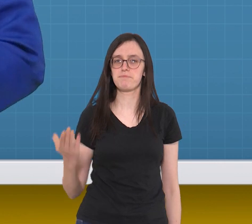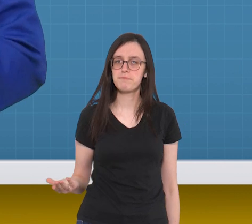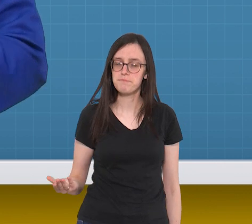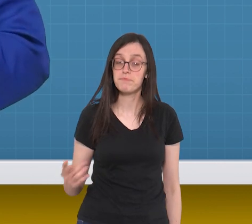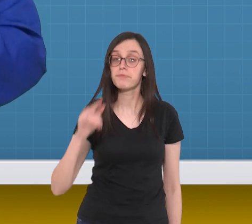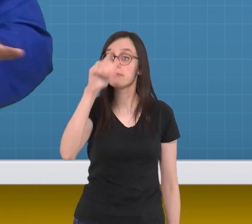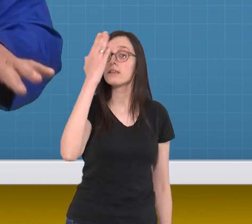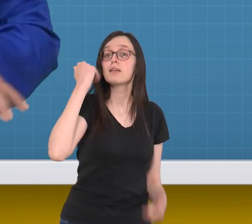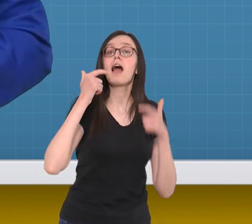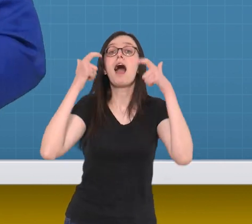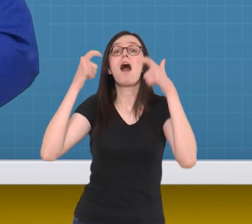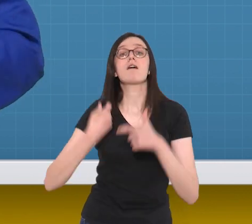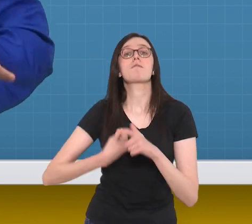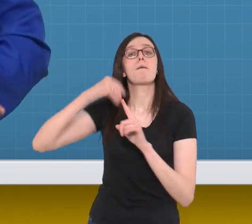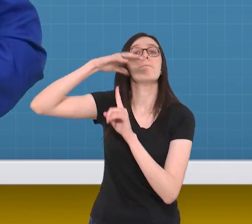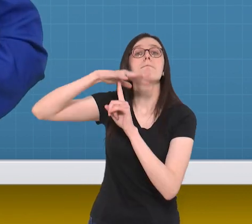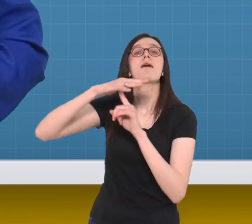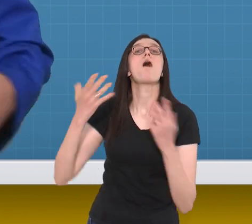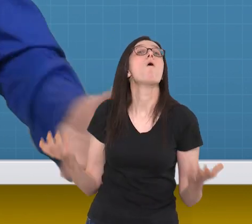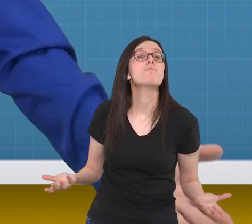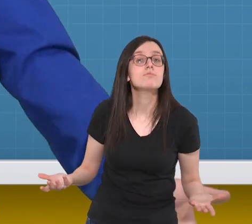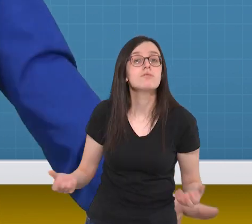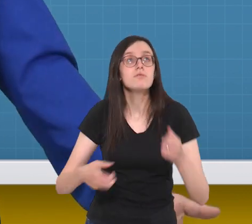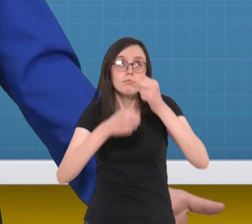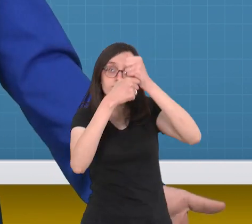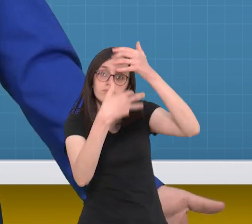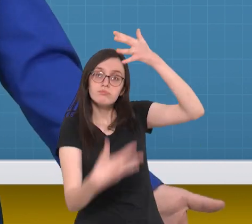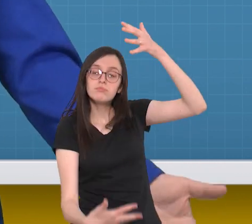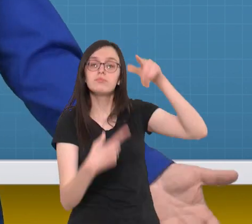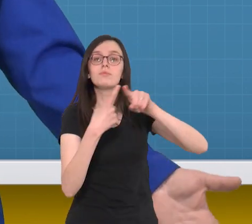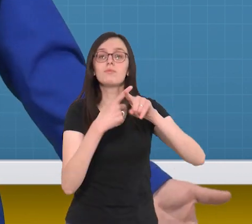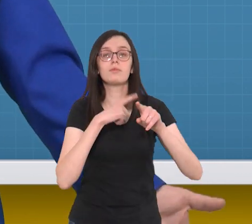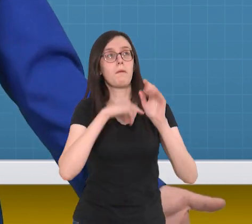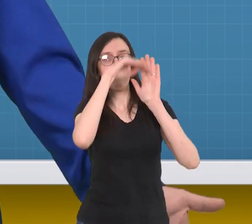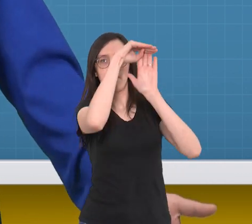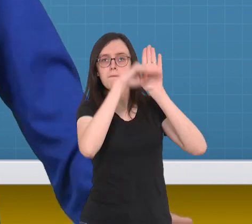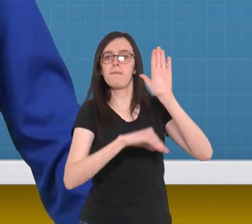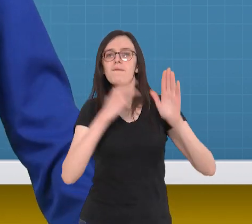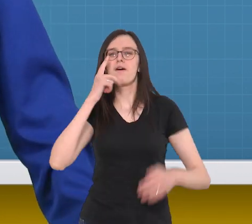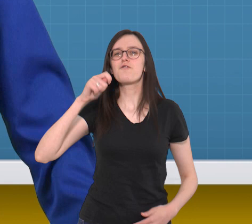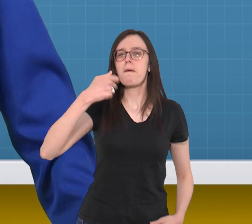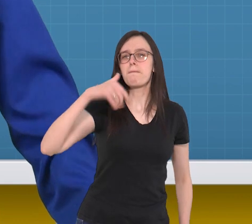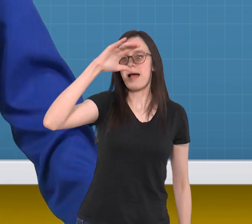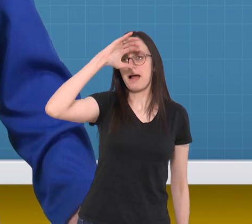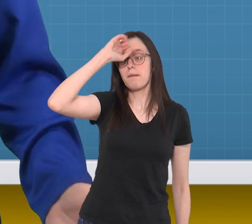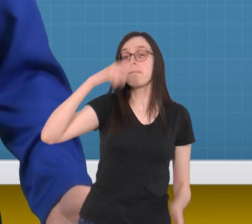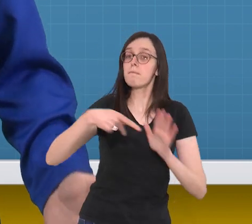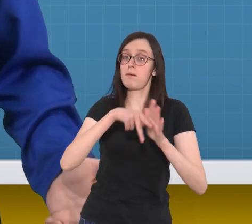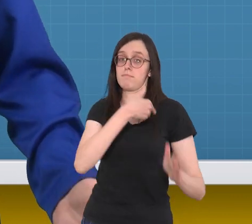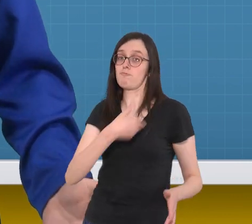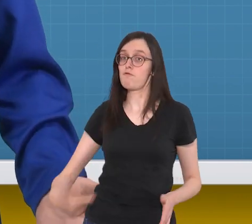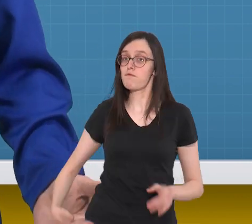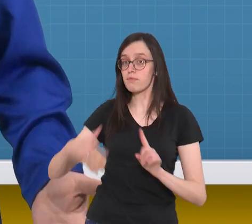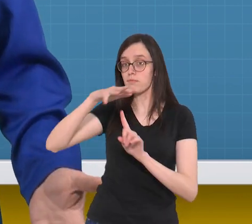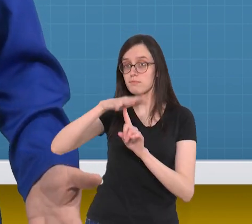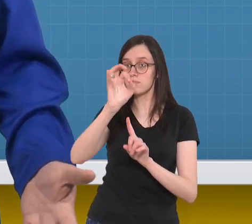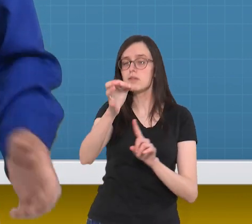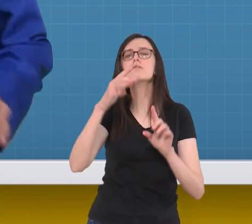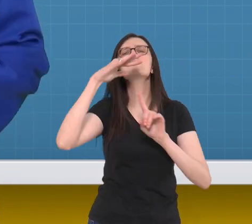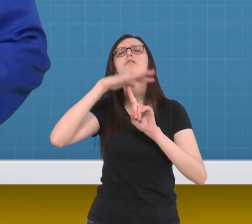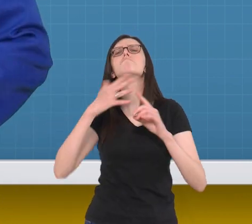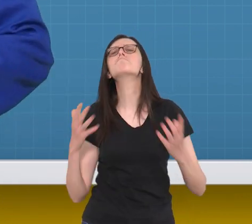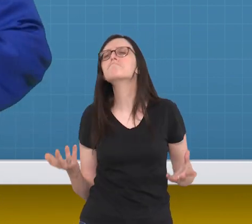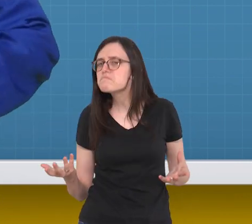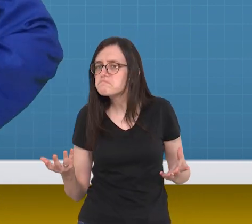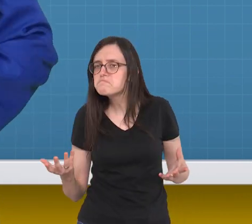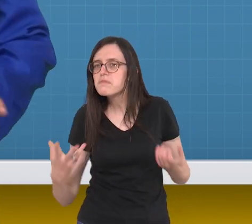vocês sabem onde está o Paraná em tudo isso no Brasil? Porque estamos falando aqui, o Mais Aprendizagem é um programa do governo do estado do Paraná. E